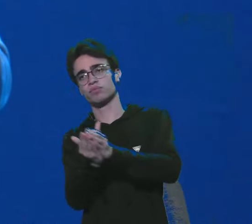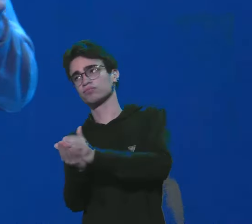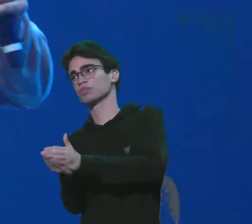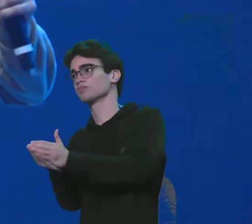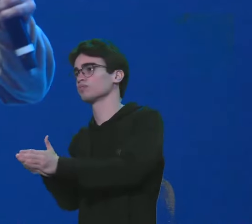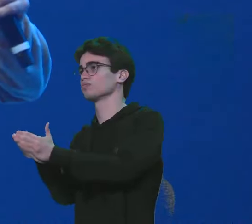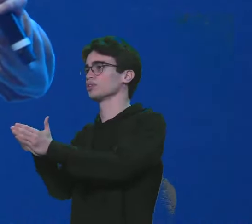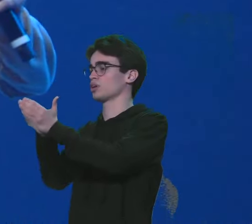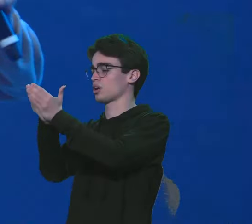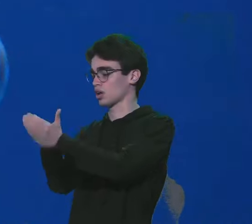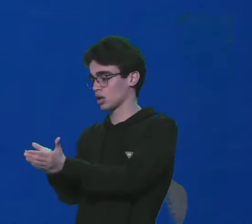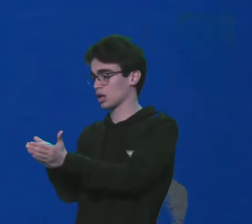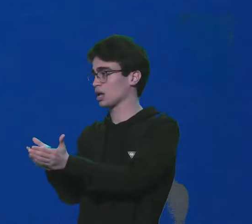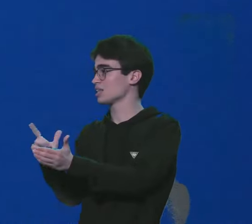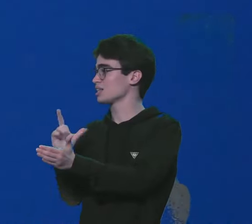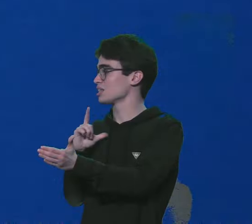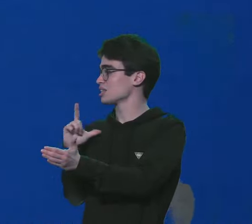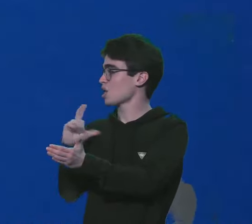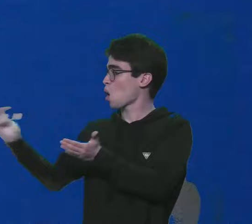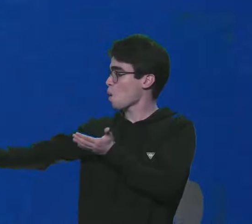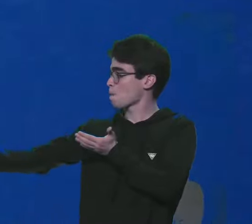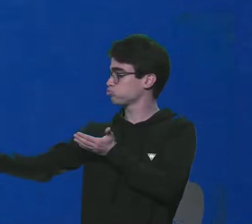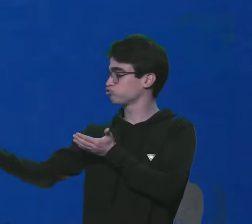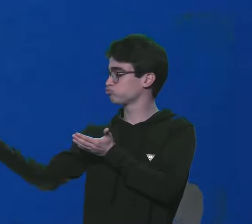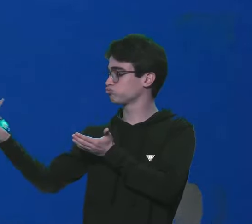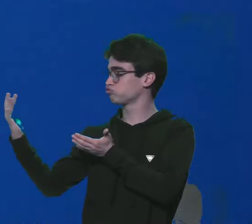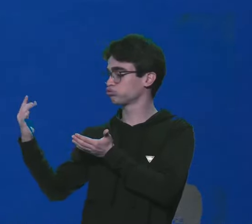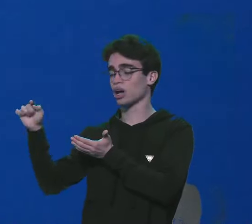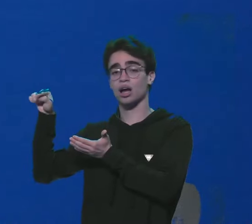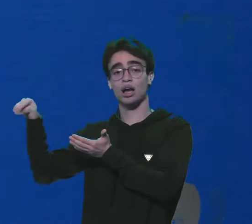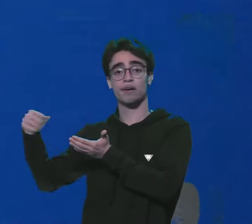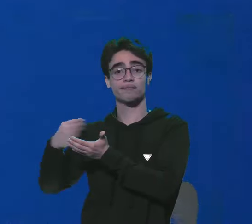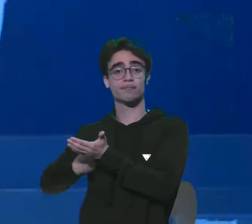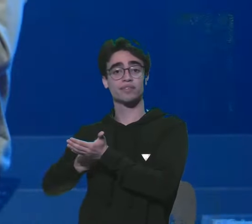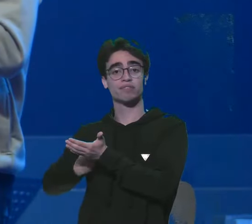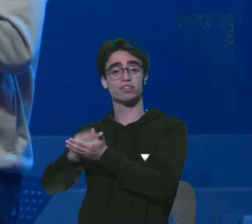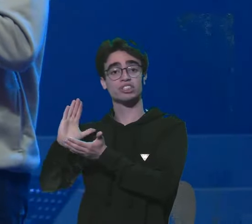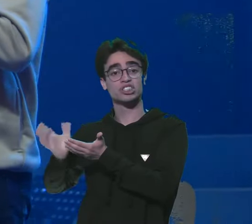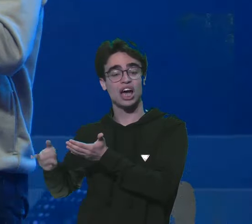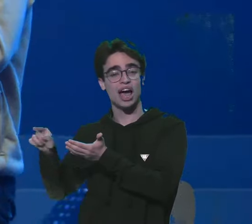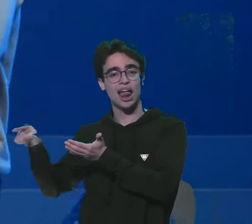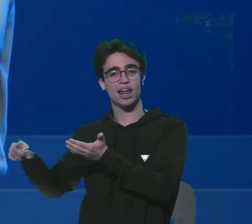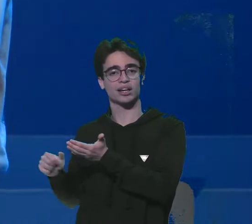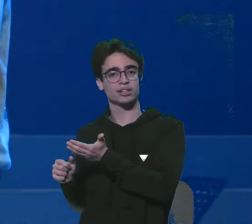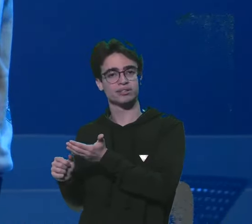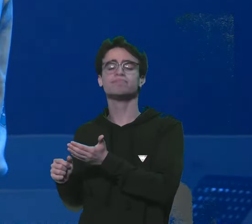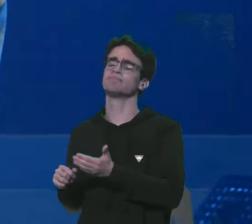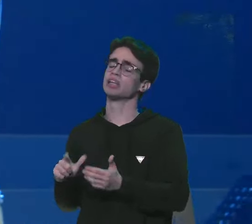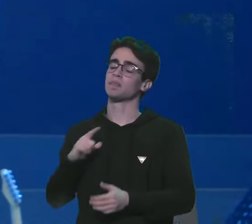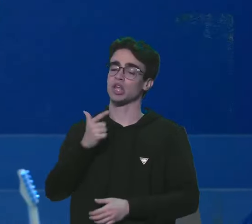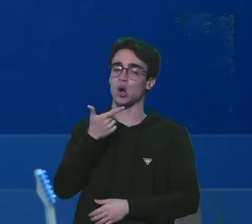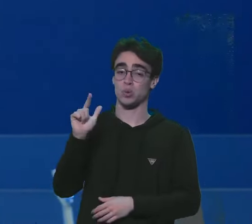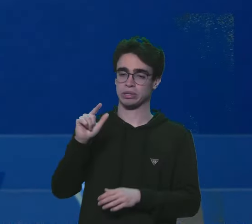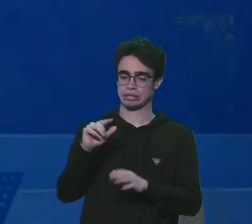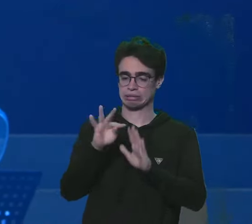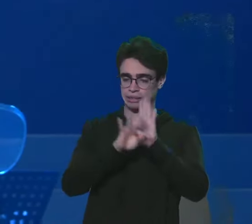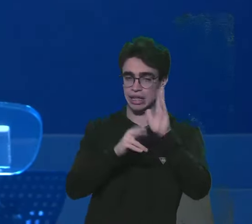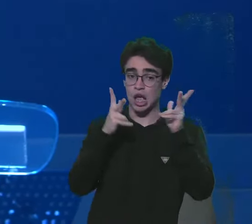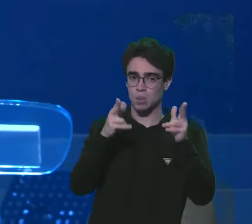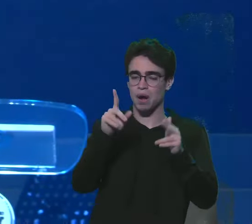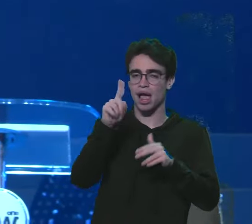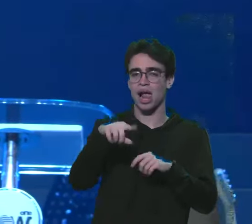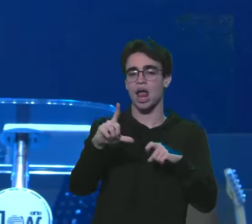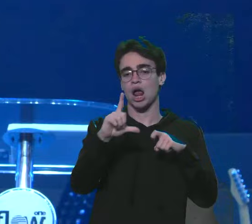uma multidão ali já. Outro texto que fala sobre essa mesma história é Lucas 8